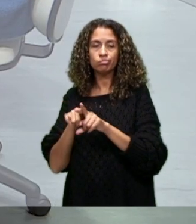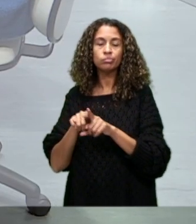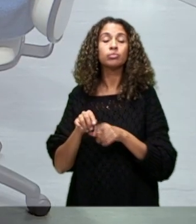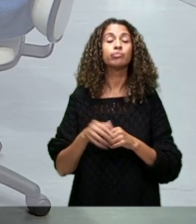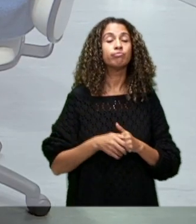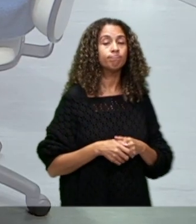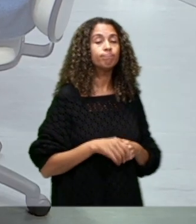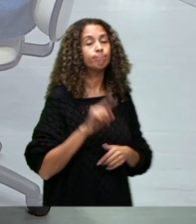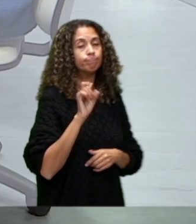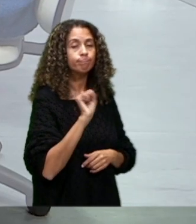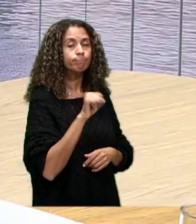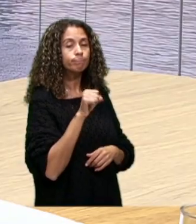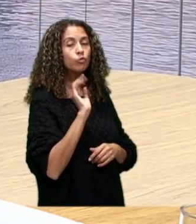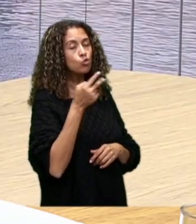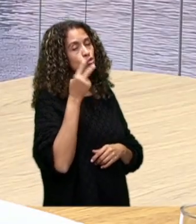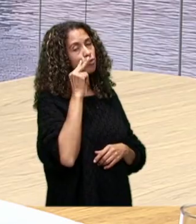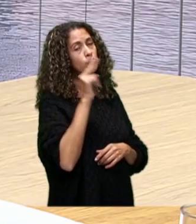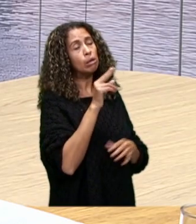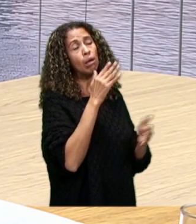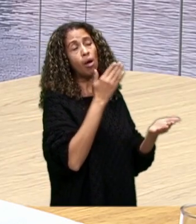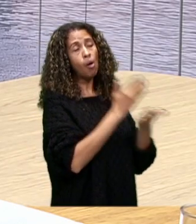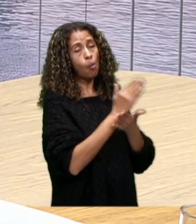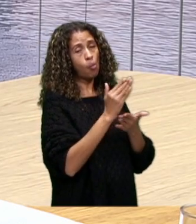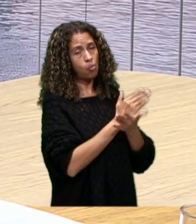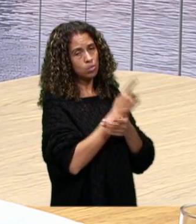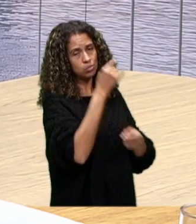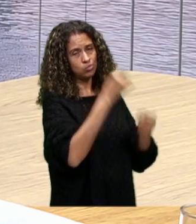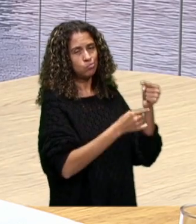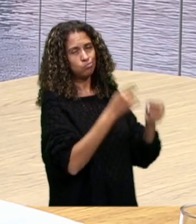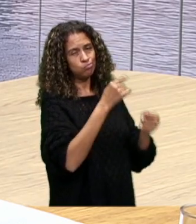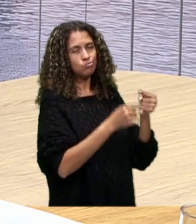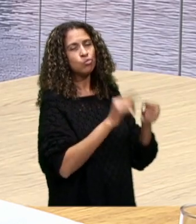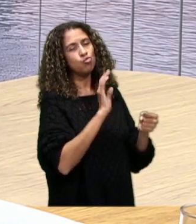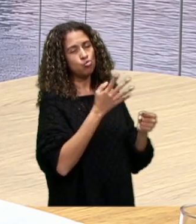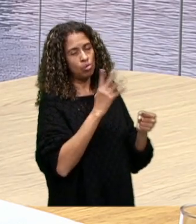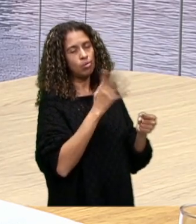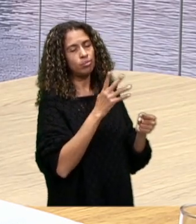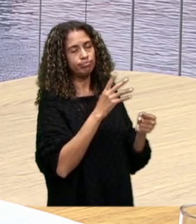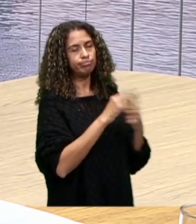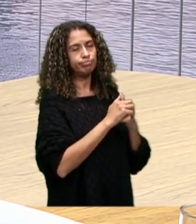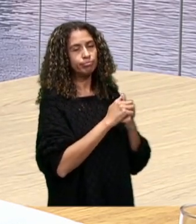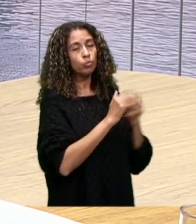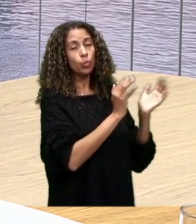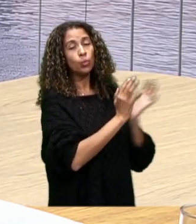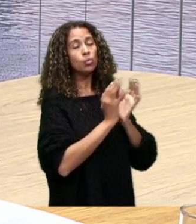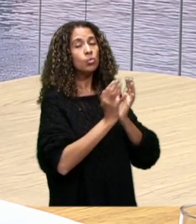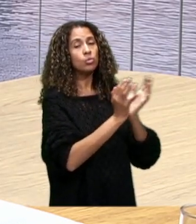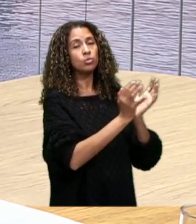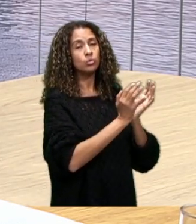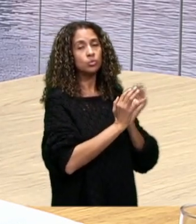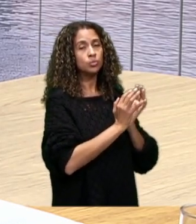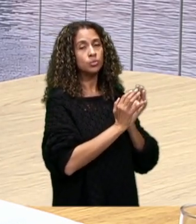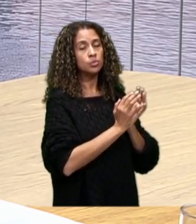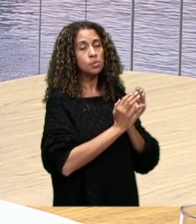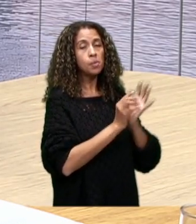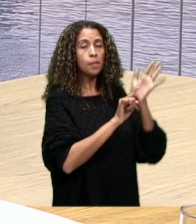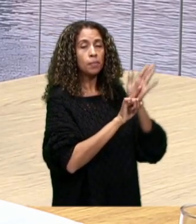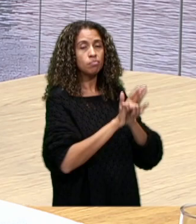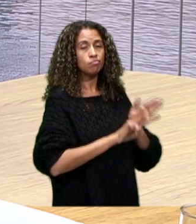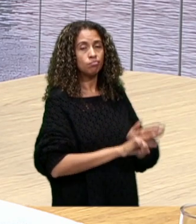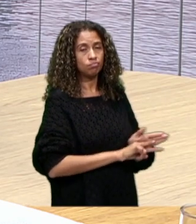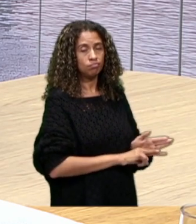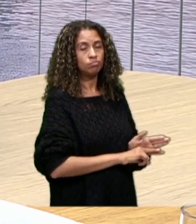Né? Eu já vi algumas discussões em que tem um grupo de não dá para chamar de pesquisadores, mas um grupo